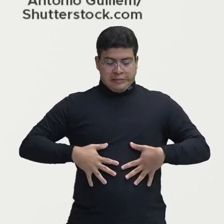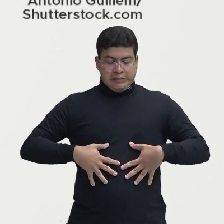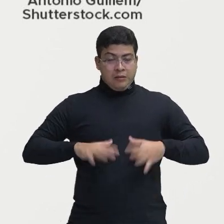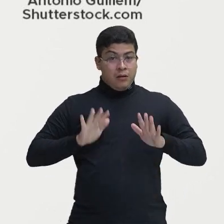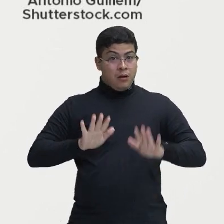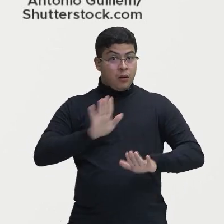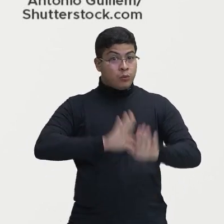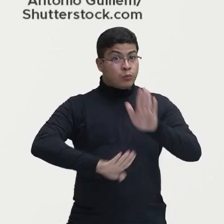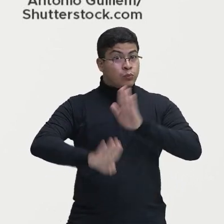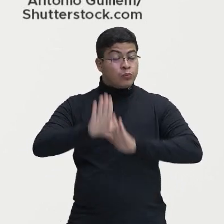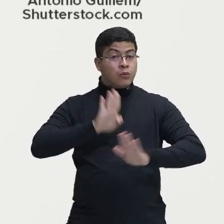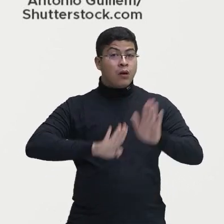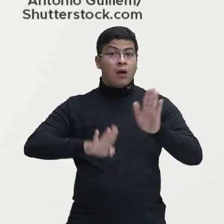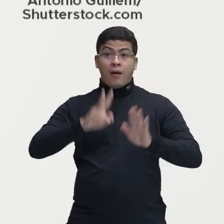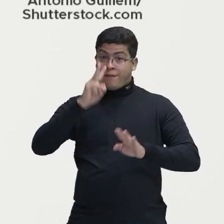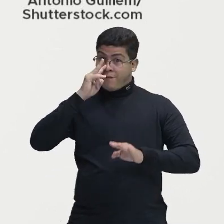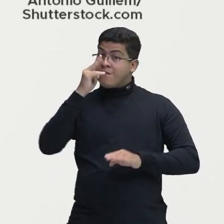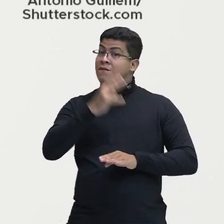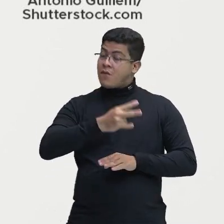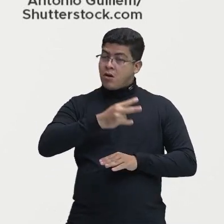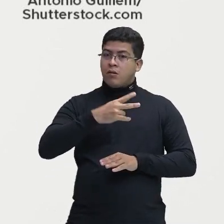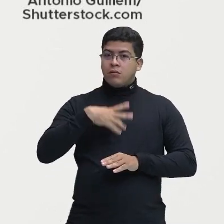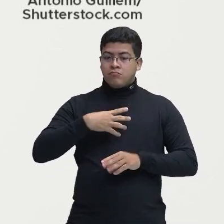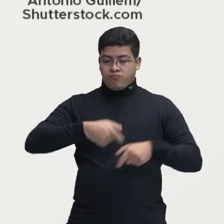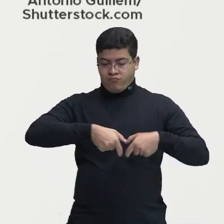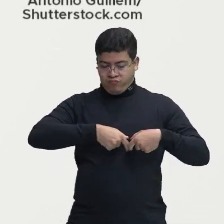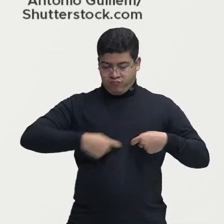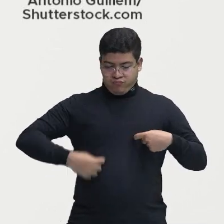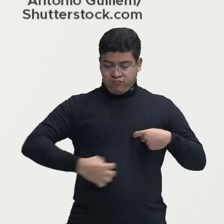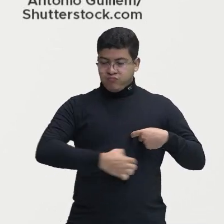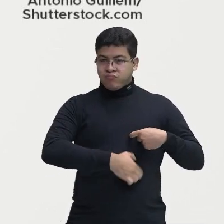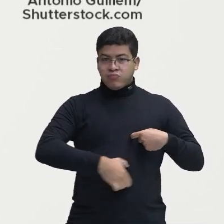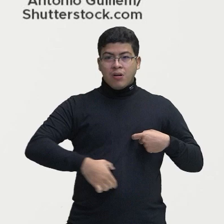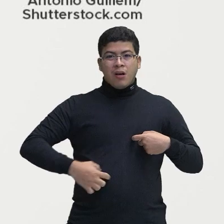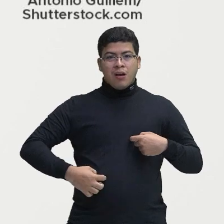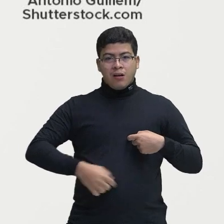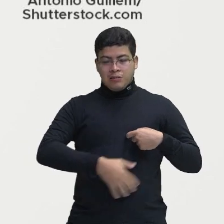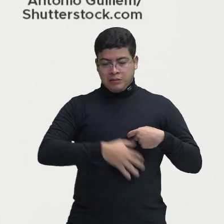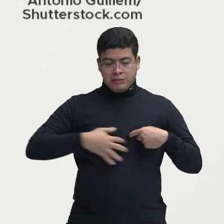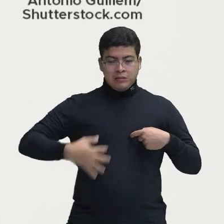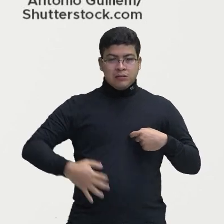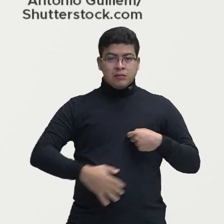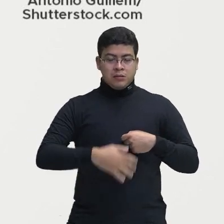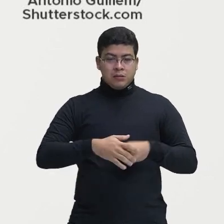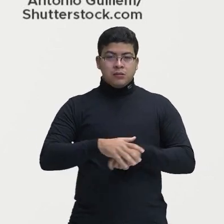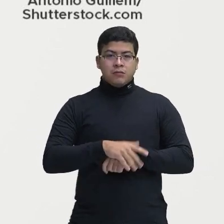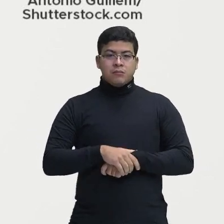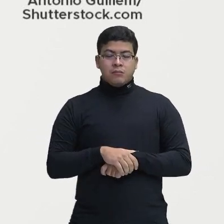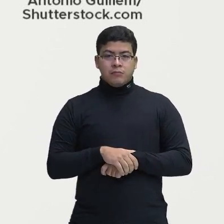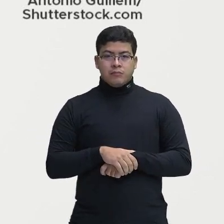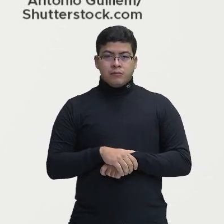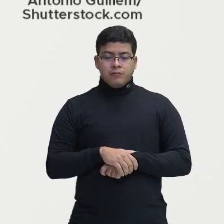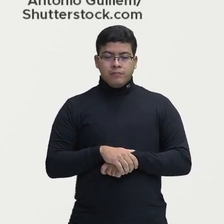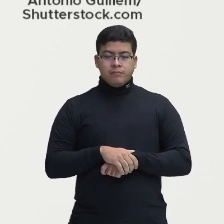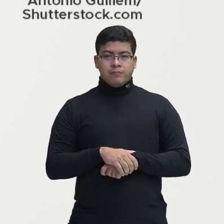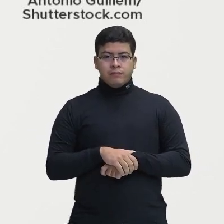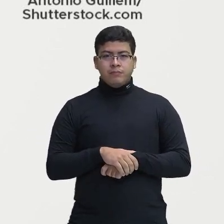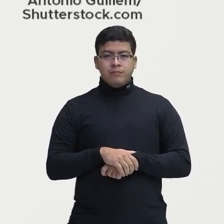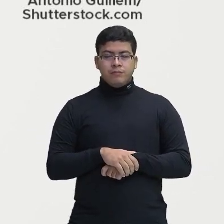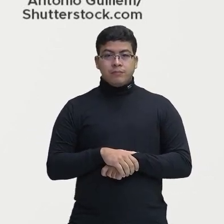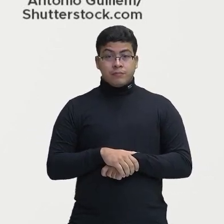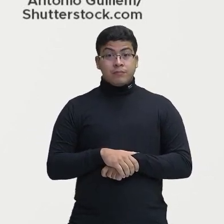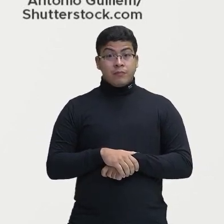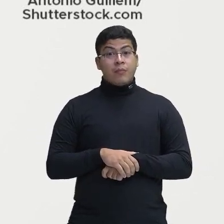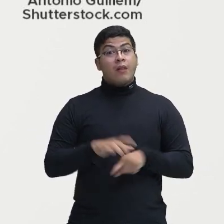Então, ela acaba sendo mais grave porque ela vai estar relacionada ali, ó, naquela região abdominal, tá? Além